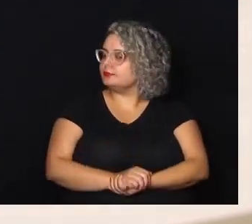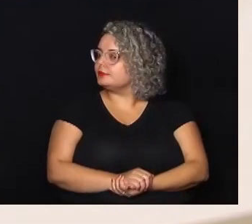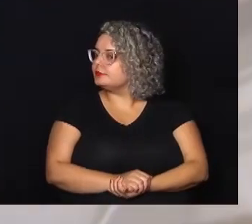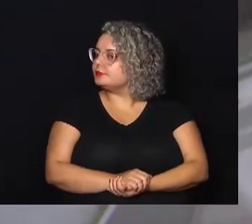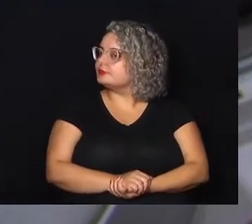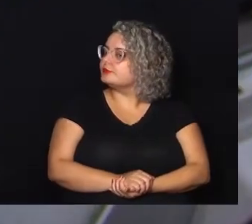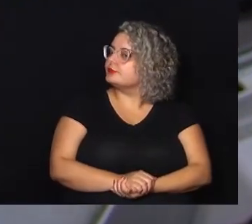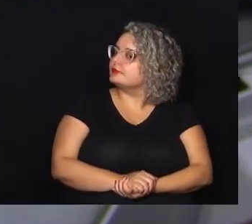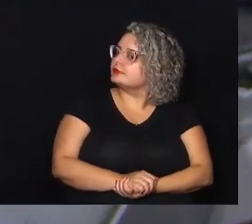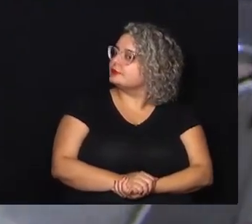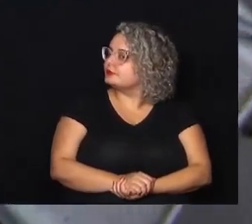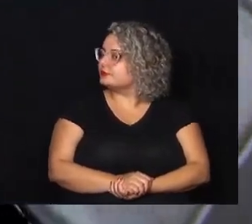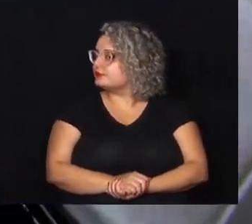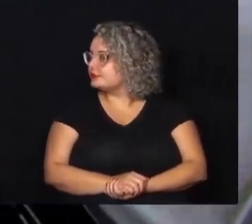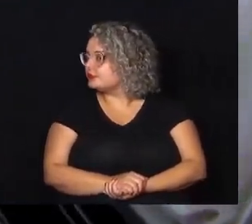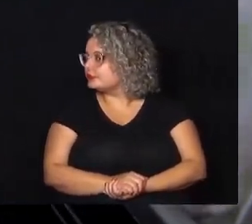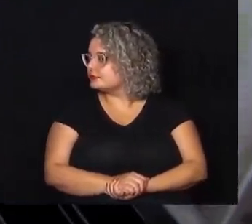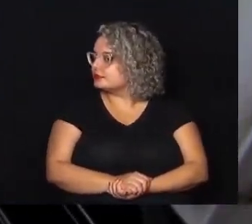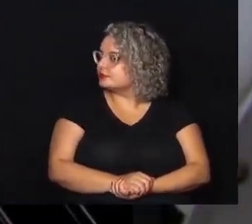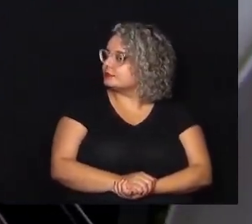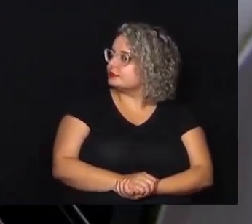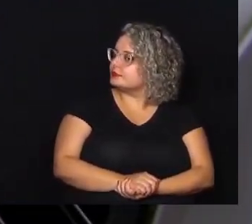ver.